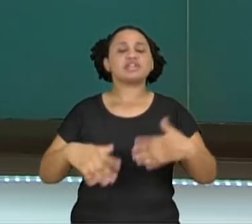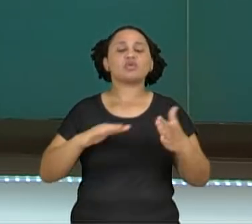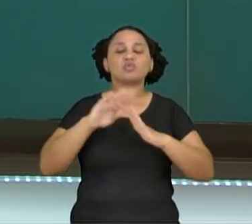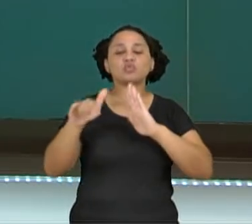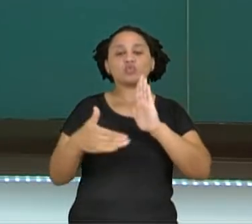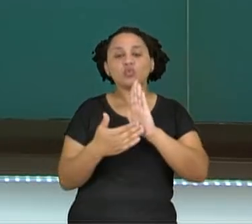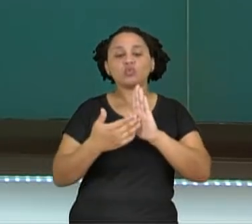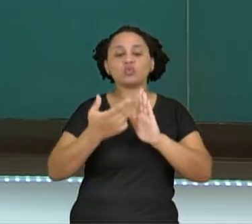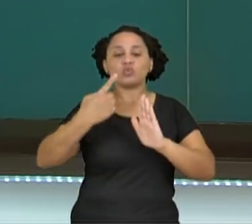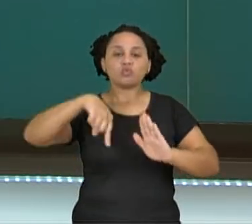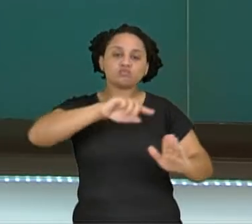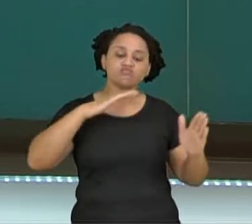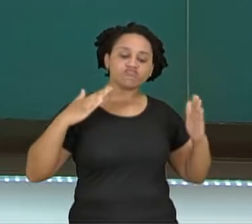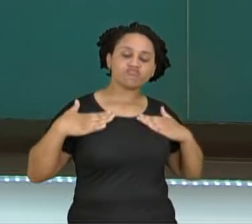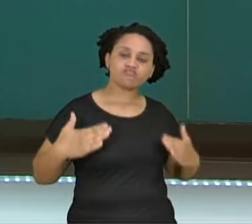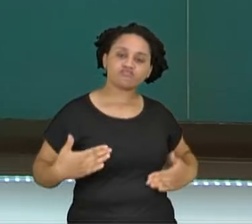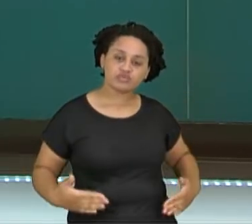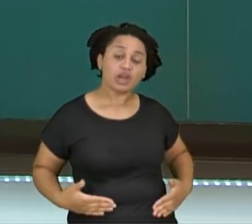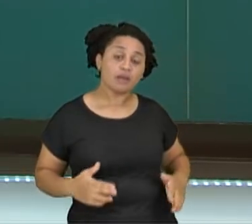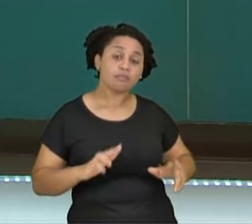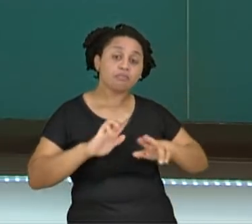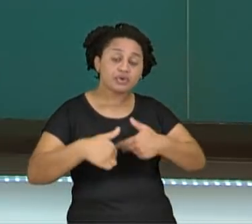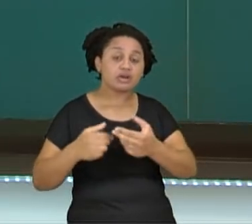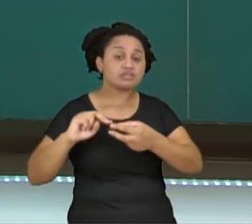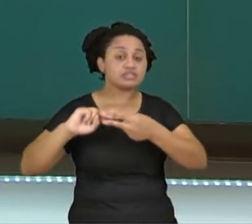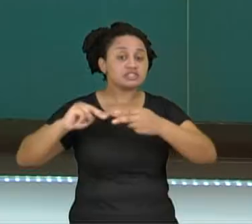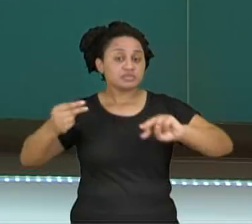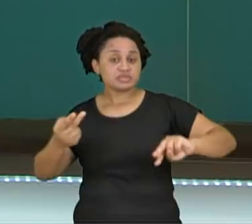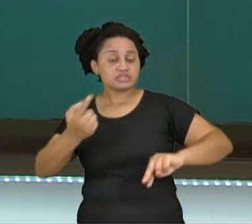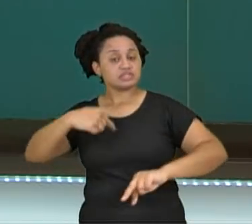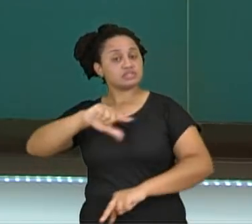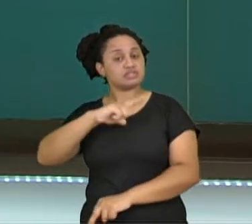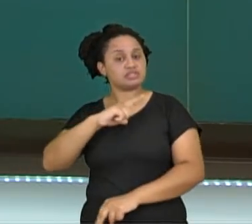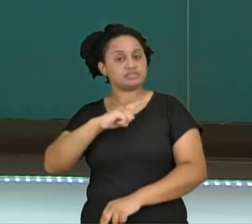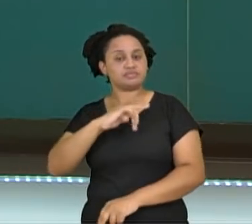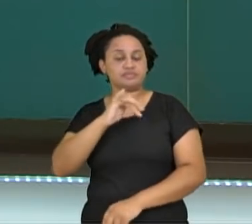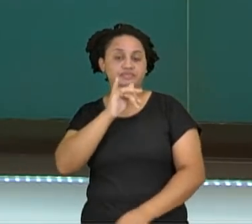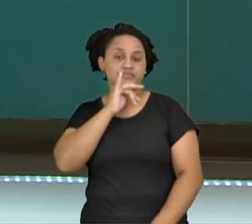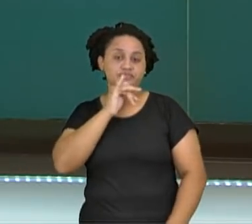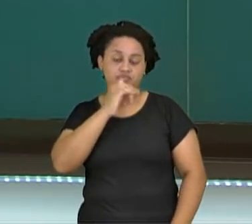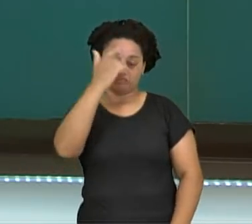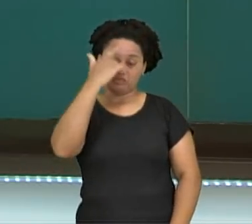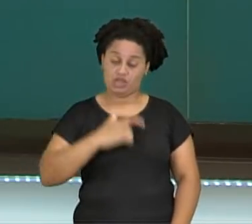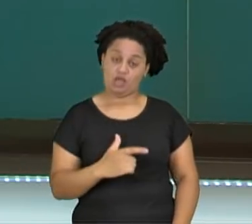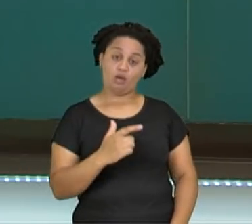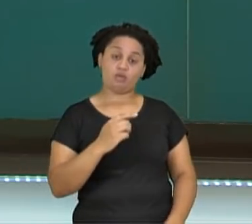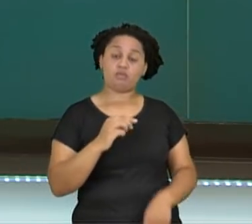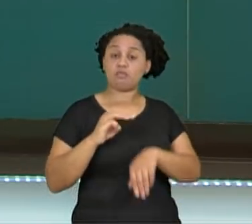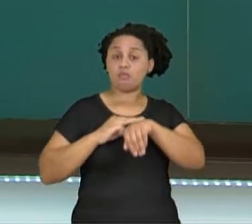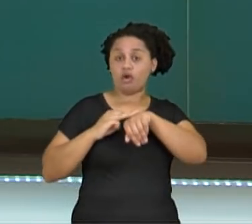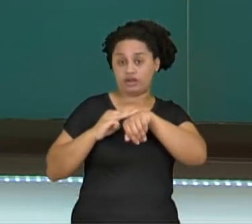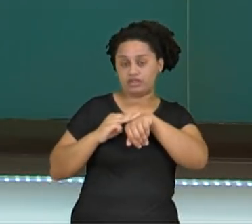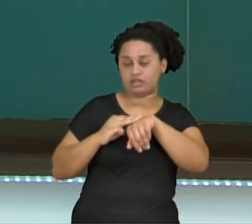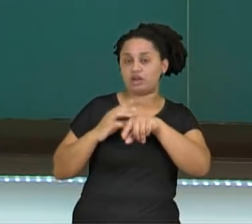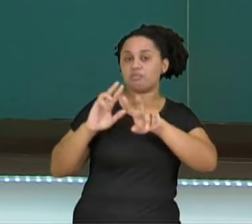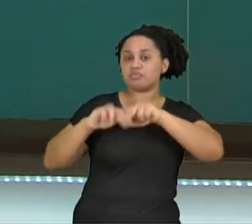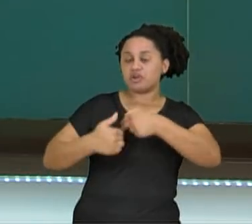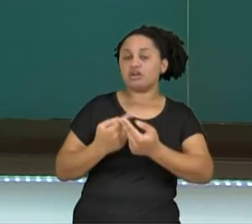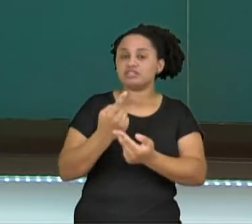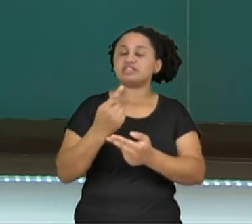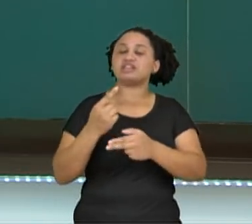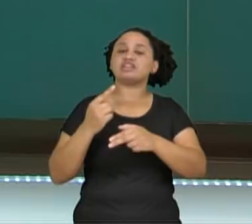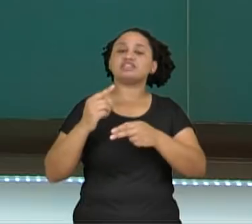é, o nosso corpo, é por conta das proteínas que a gente tem. Então, por exemplo, eu sou morena, por causa de uma proteína. Meu